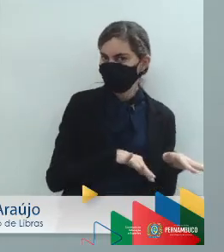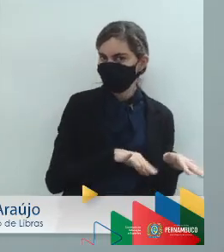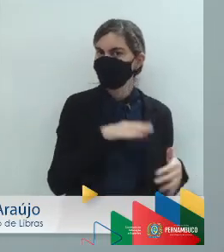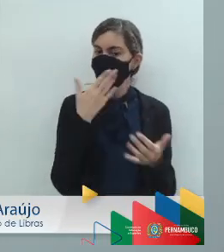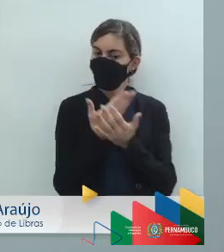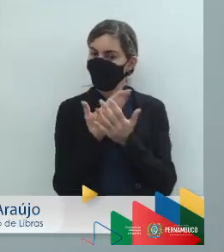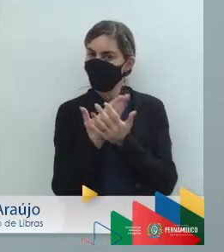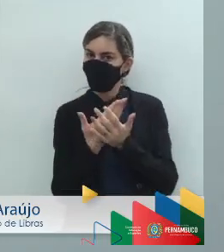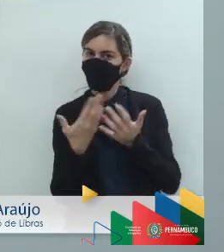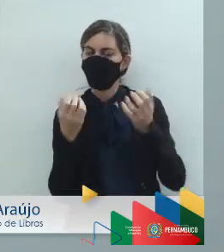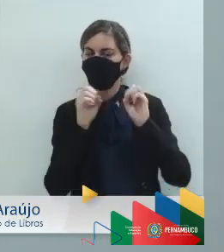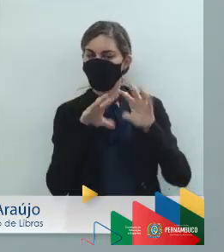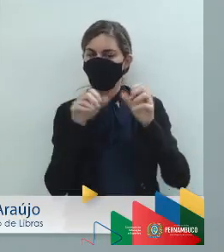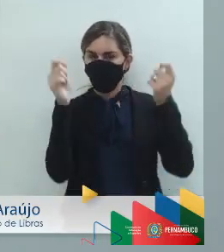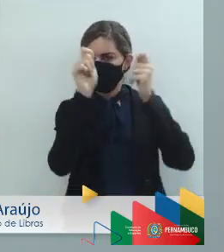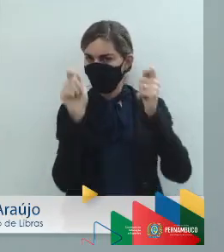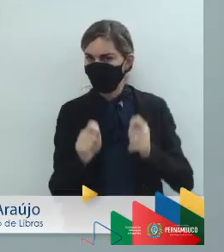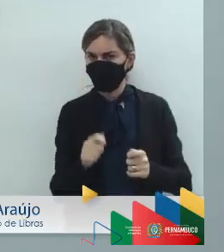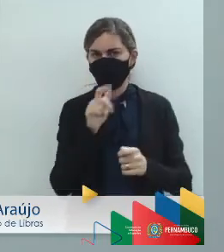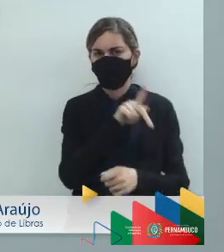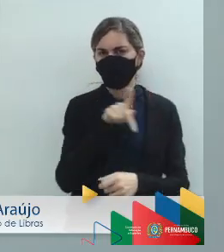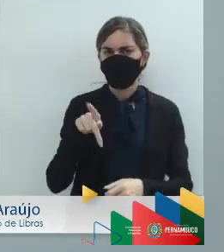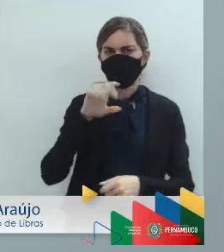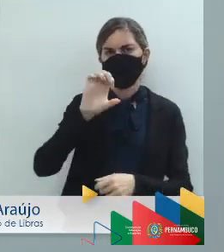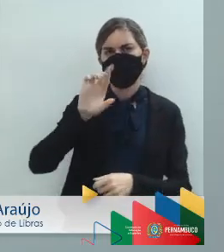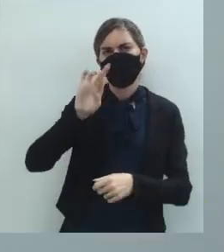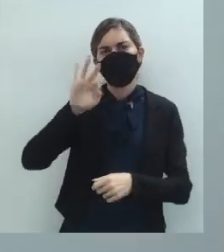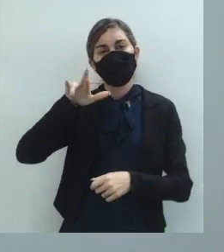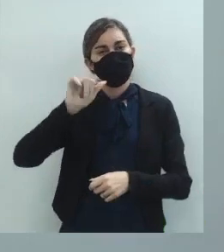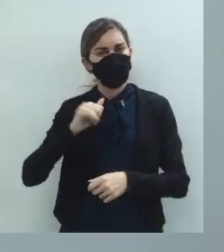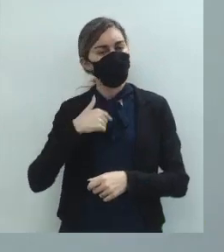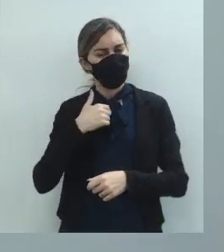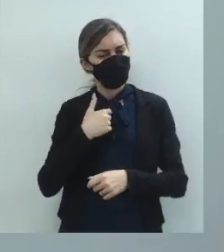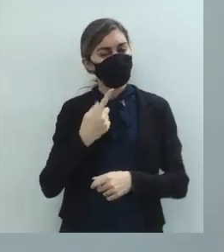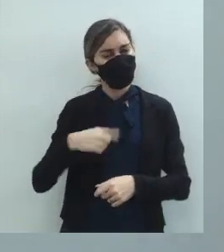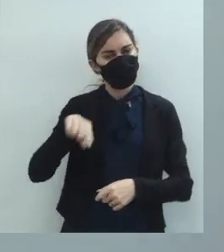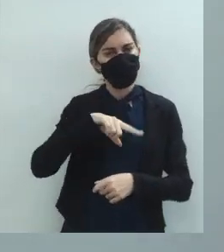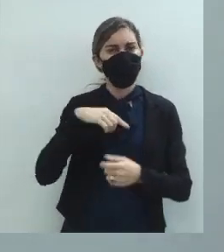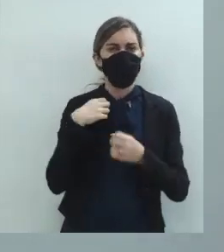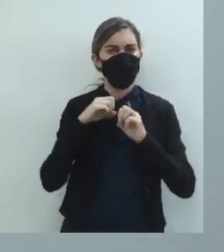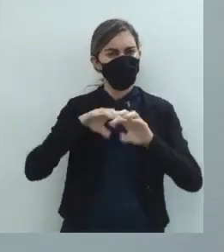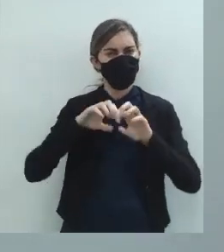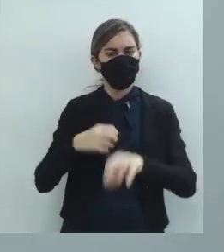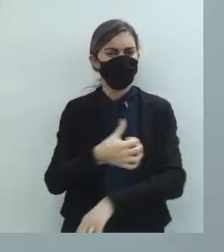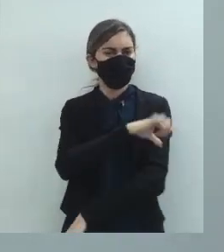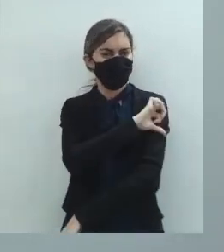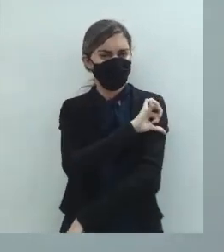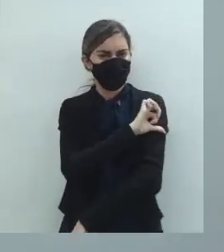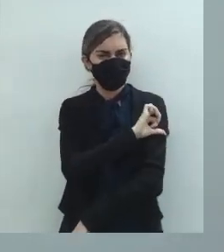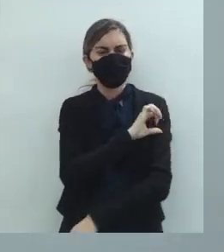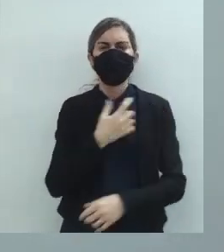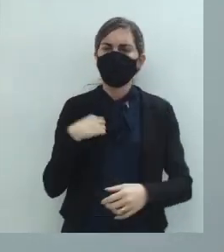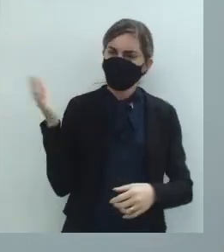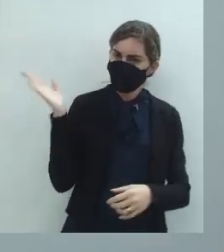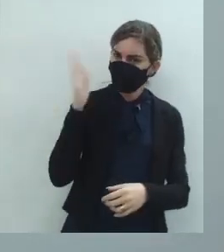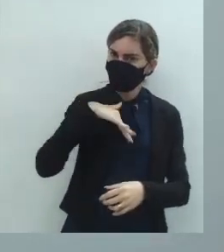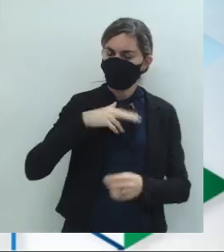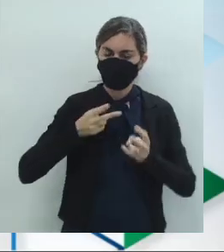aula de artes. Eu sou a professora Cristiana Vieira e essa é a nossa aula para os nonos anos. Vamos